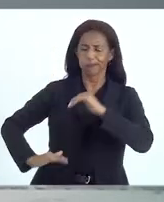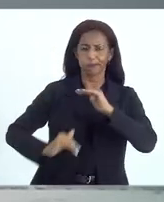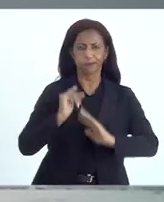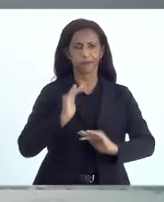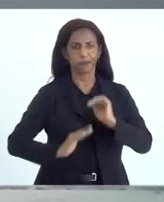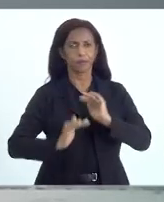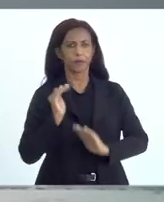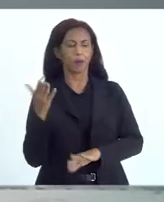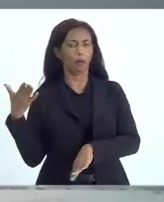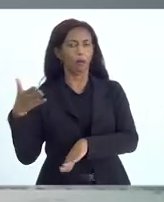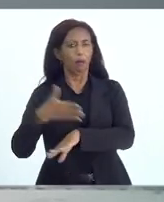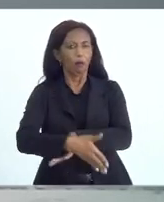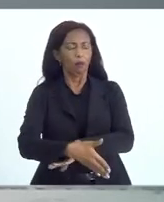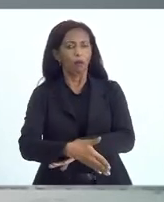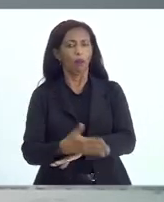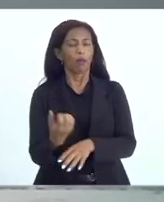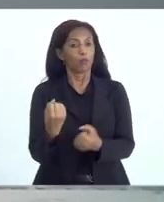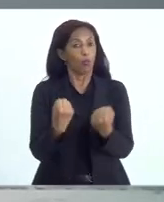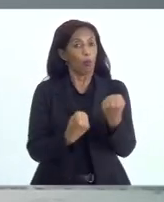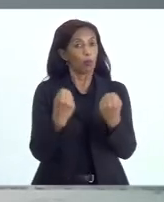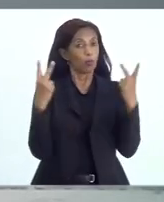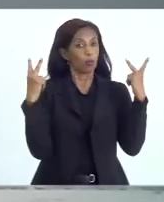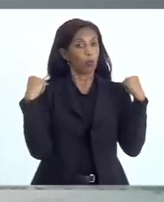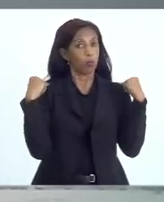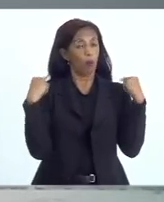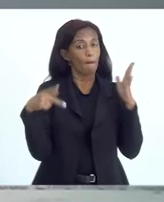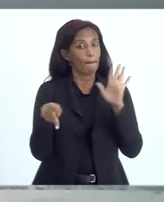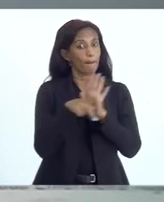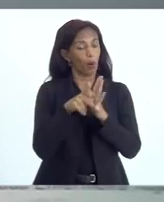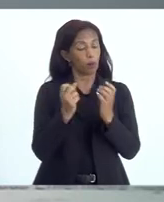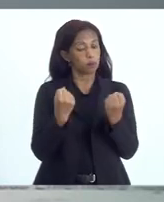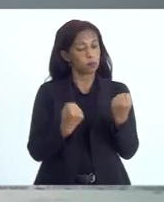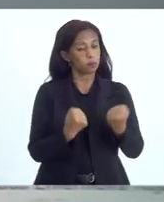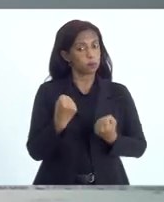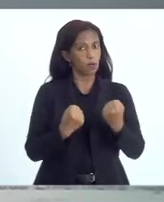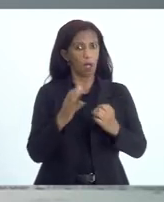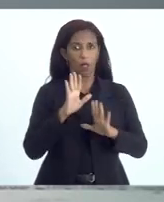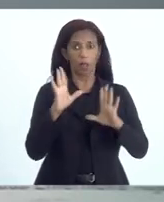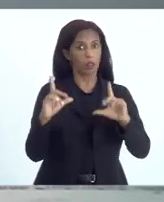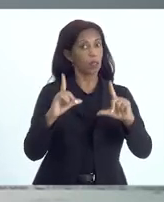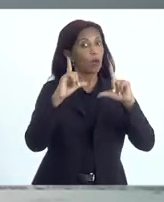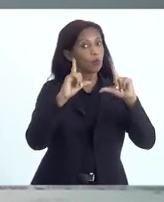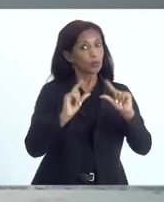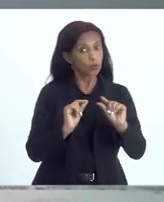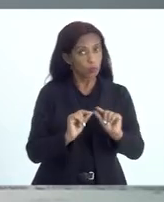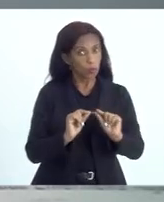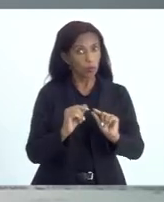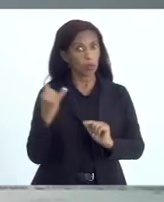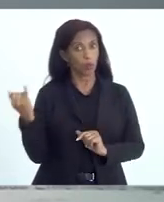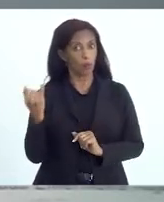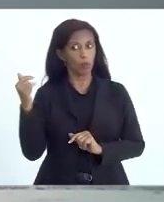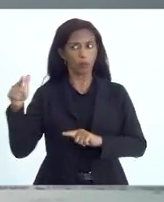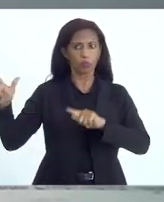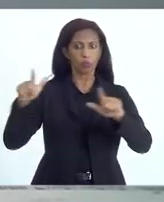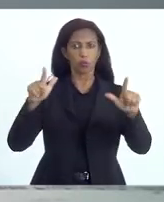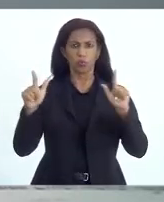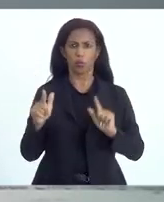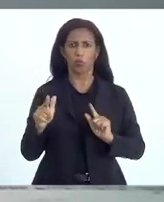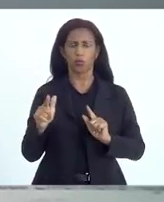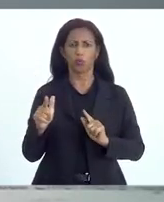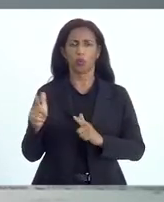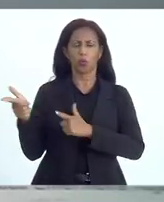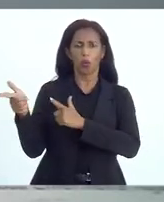entrada dos dos motoristas é não é a importância dos outros dos